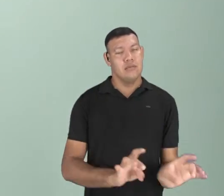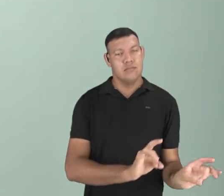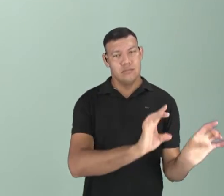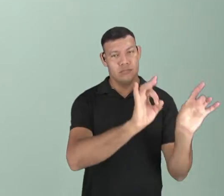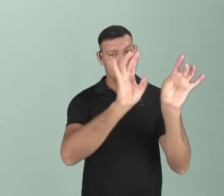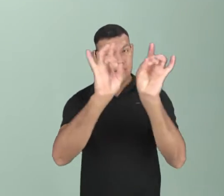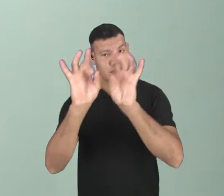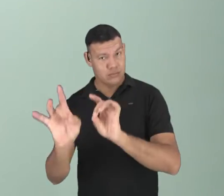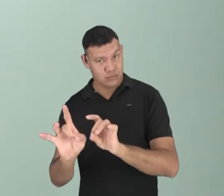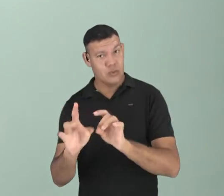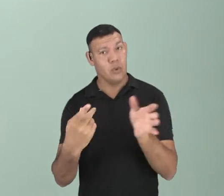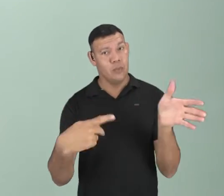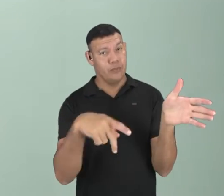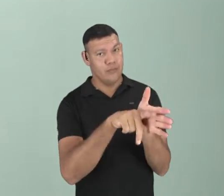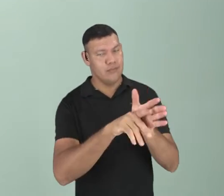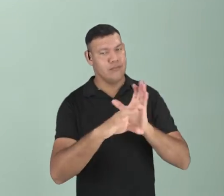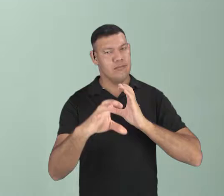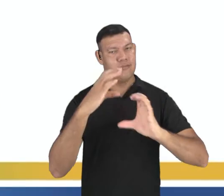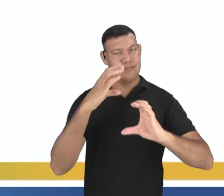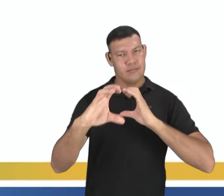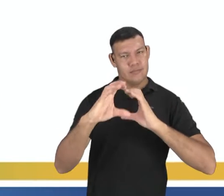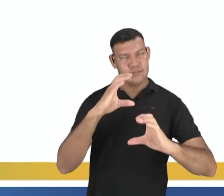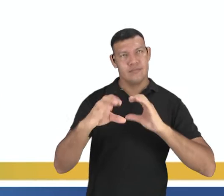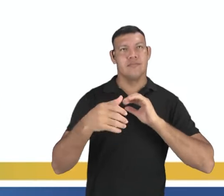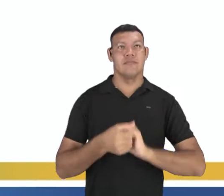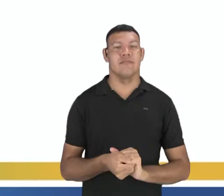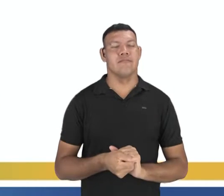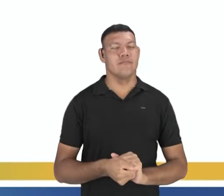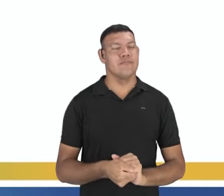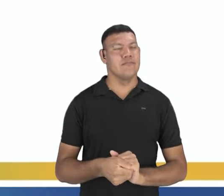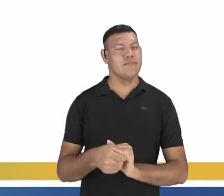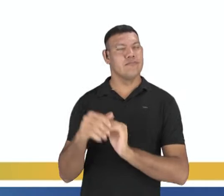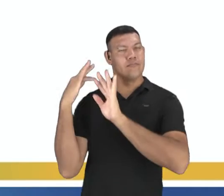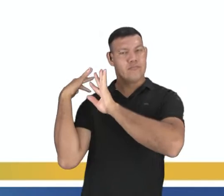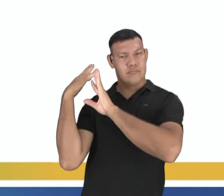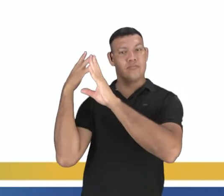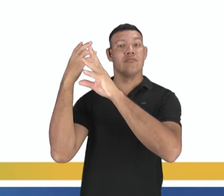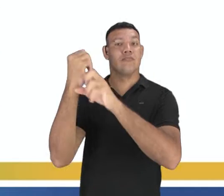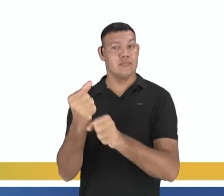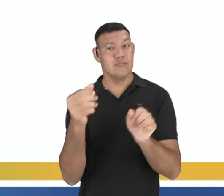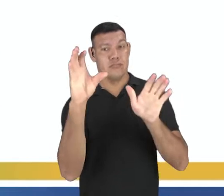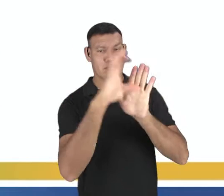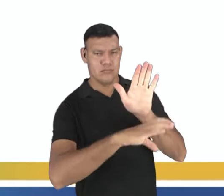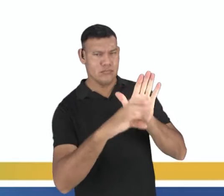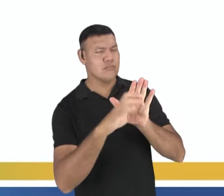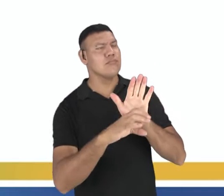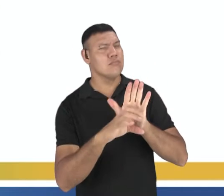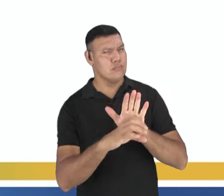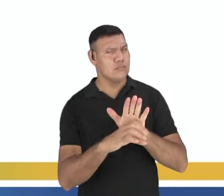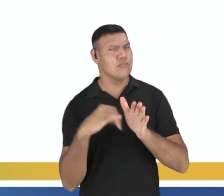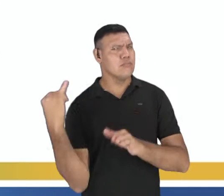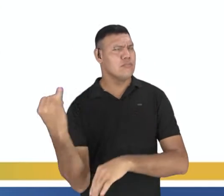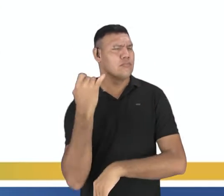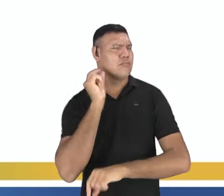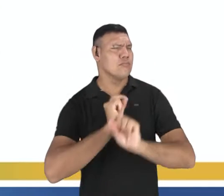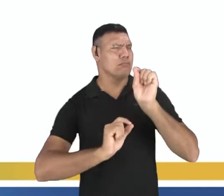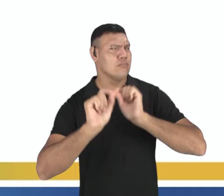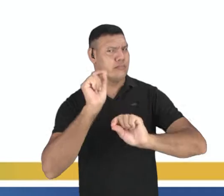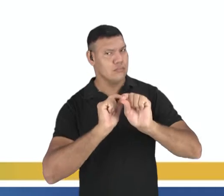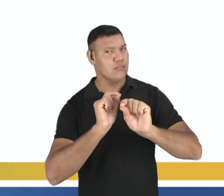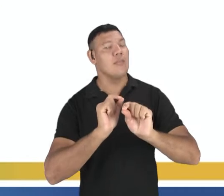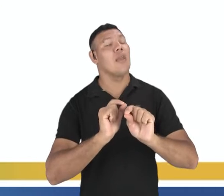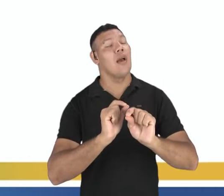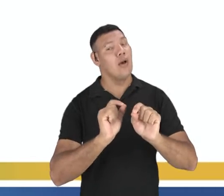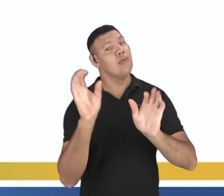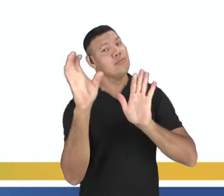mais sobre as cantigas. Vamos lá? Para relembrar e retomar o nosso conteúdo, é importante lembrar do que é o